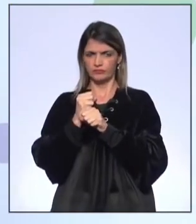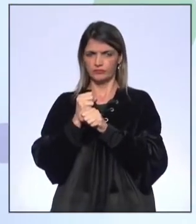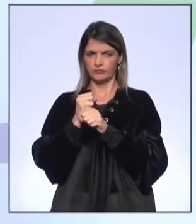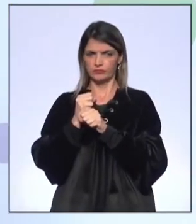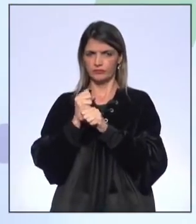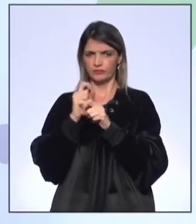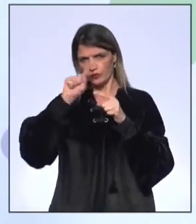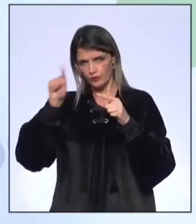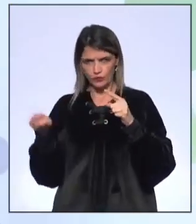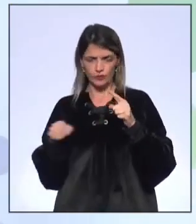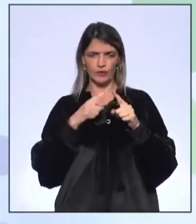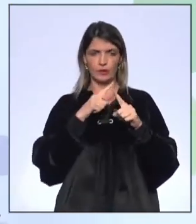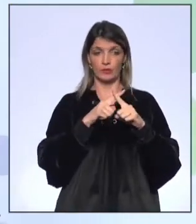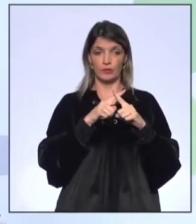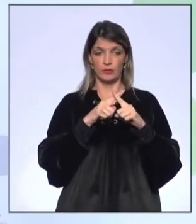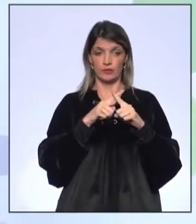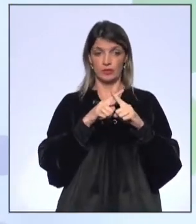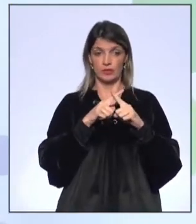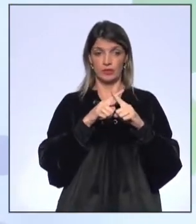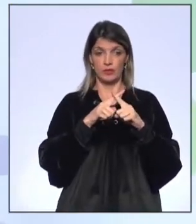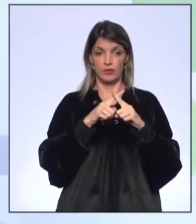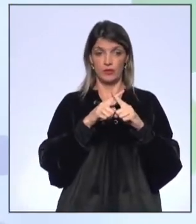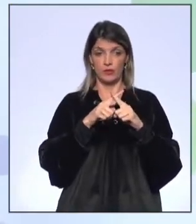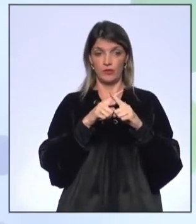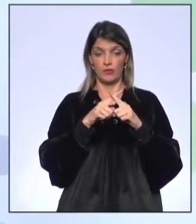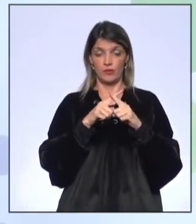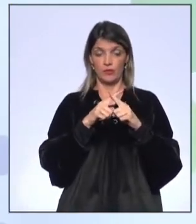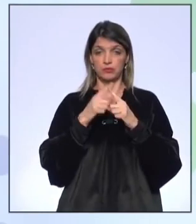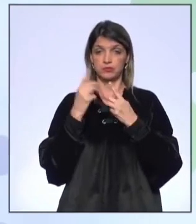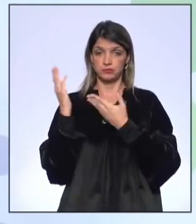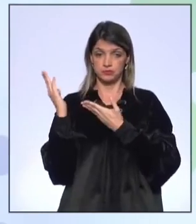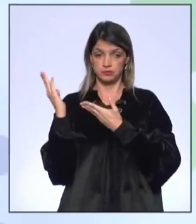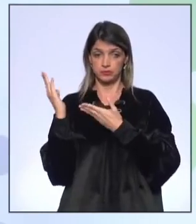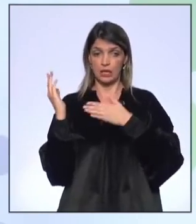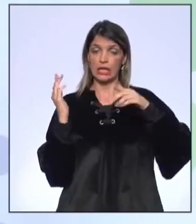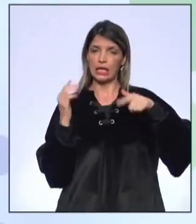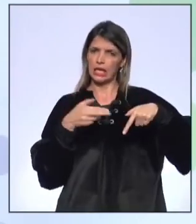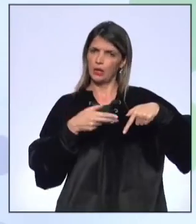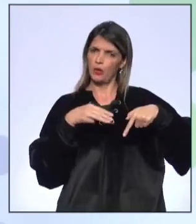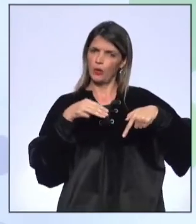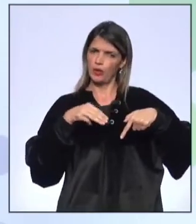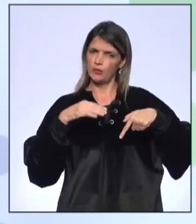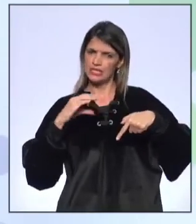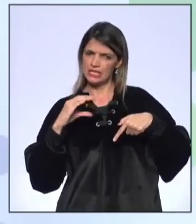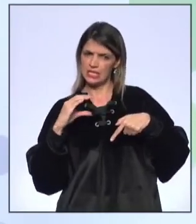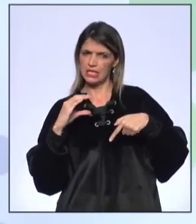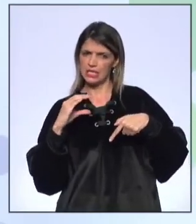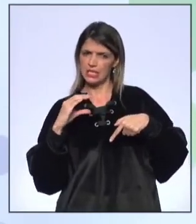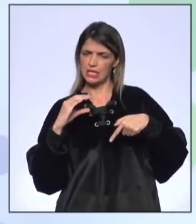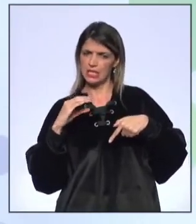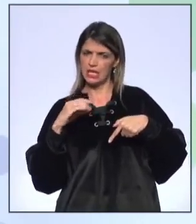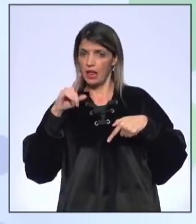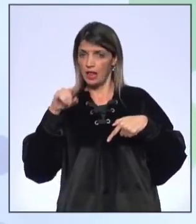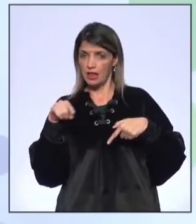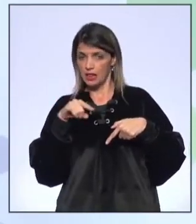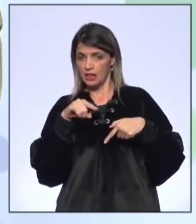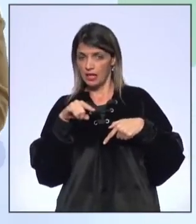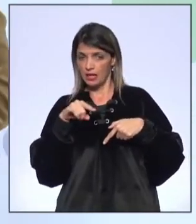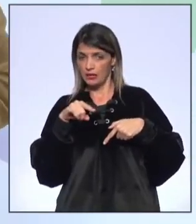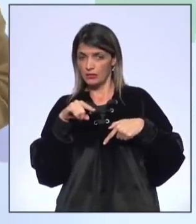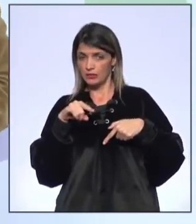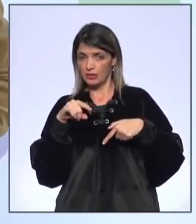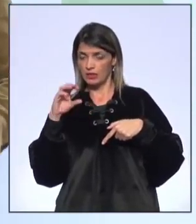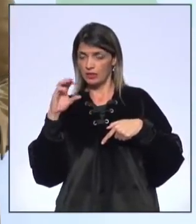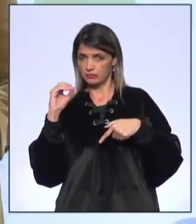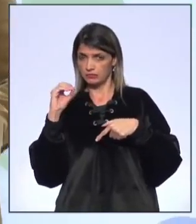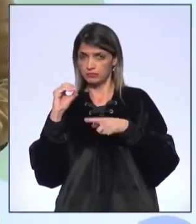multiplicando, vai ficar a equação que vocês têm na tela de vocês, ó. Q é igual a MC delta teta, certo? É o